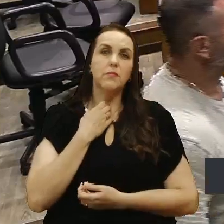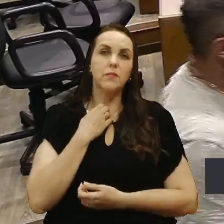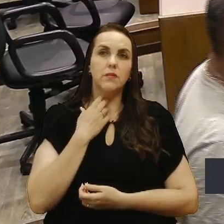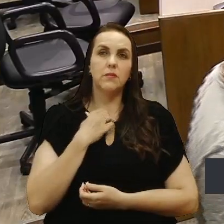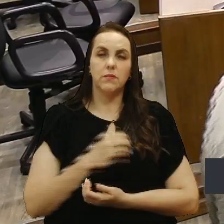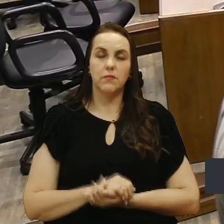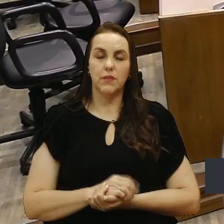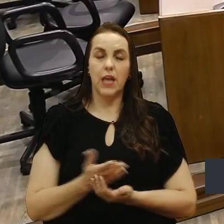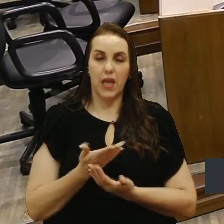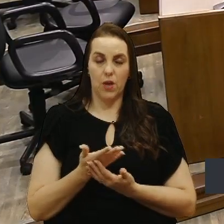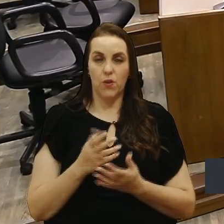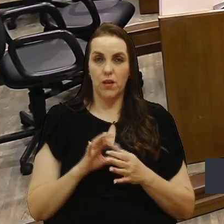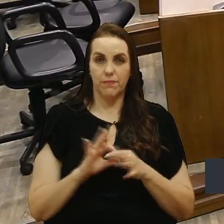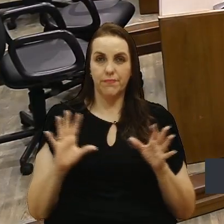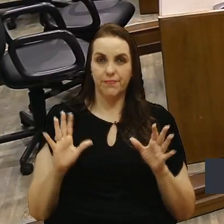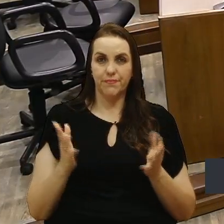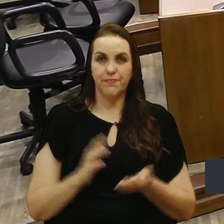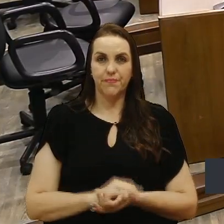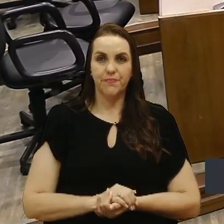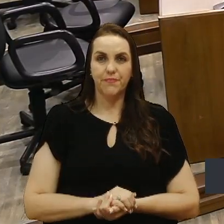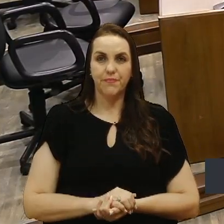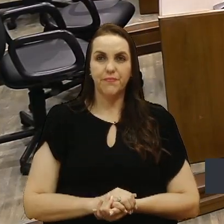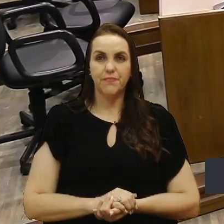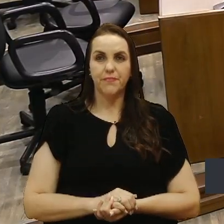limão, mas acredito que